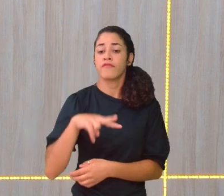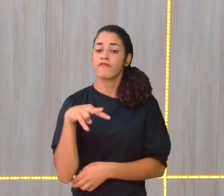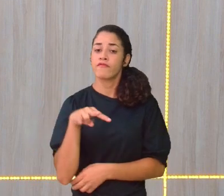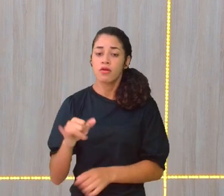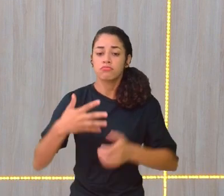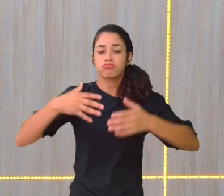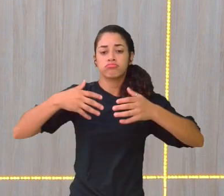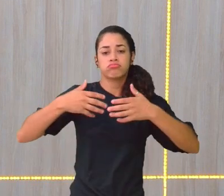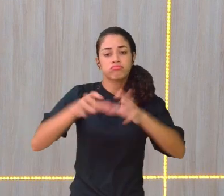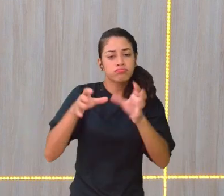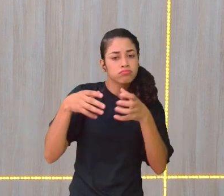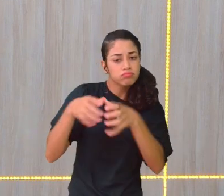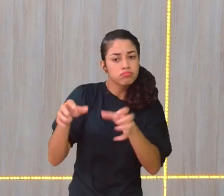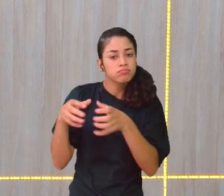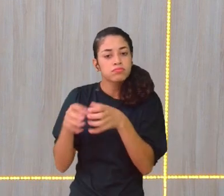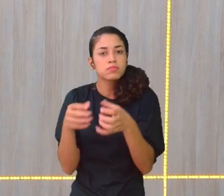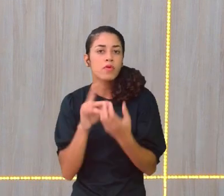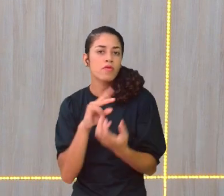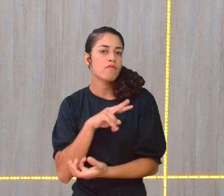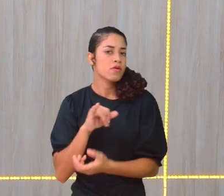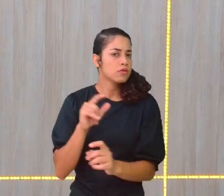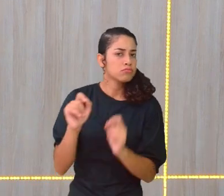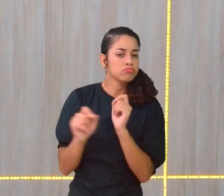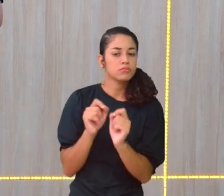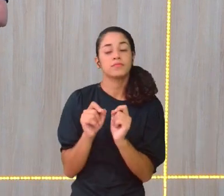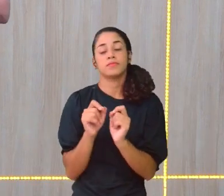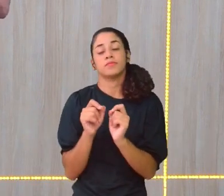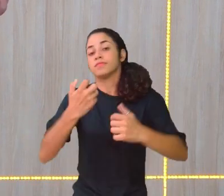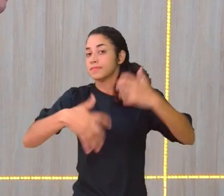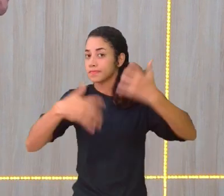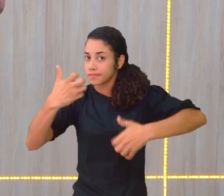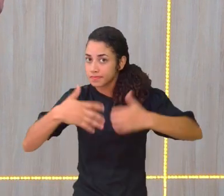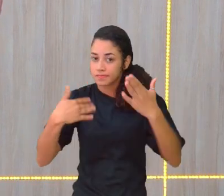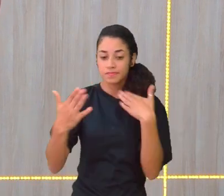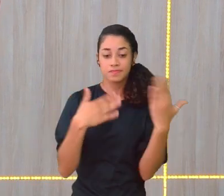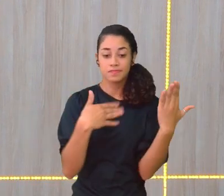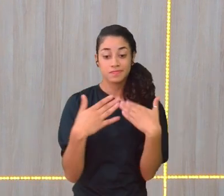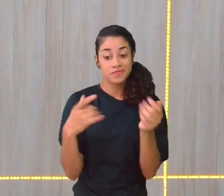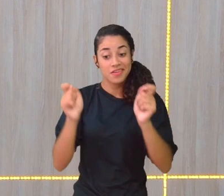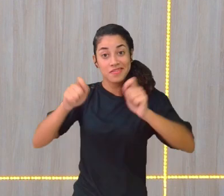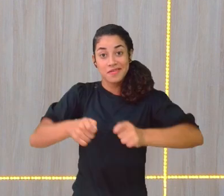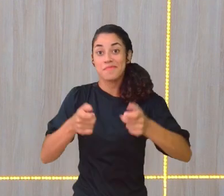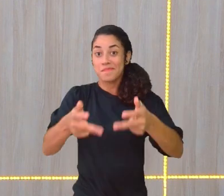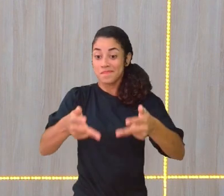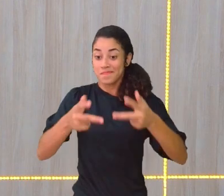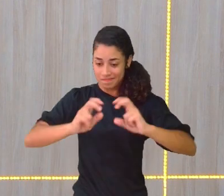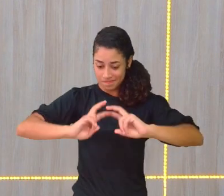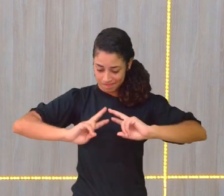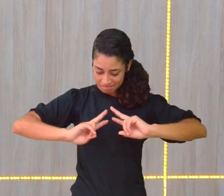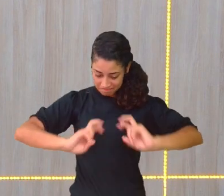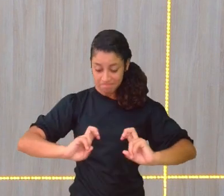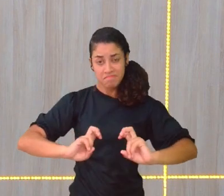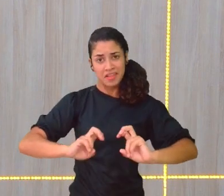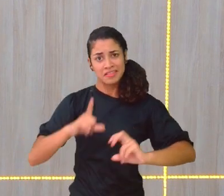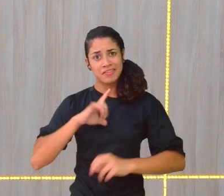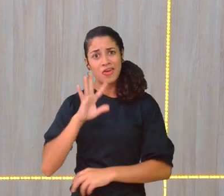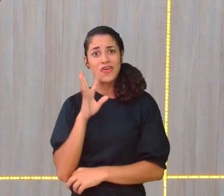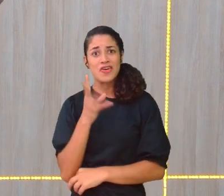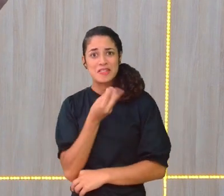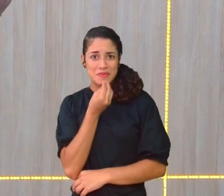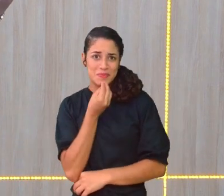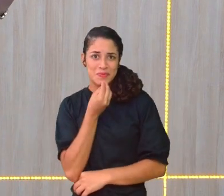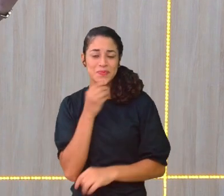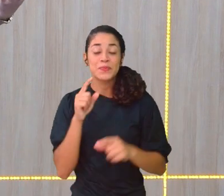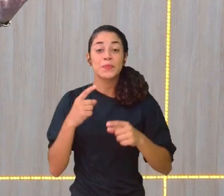convivendo, e aí vamos falando, e você percebe que há sim um conhecimento. Você aprende